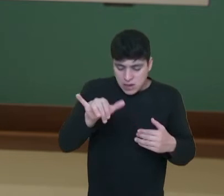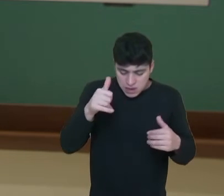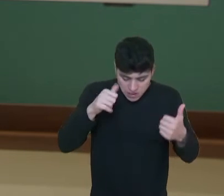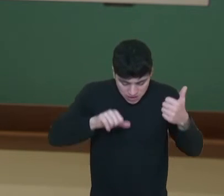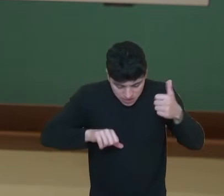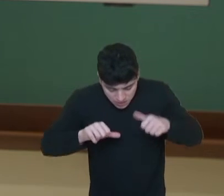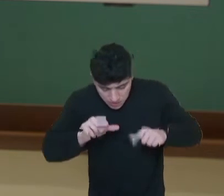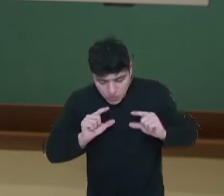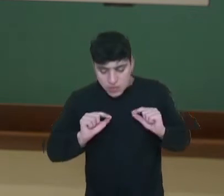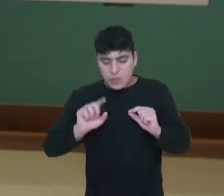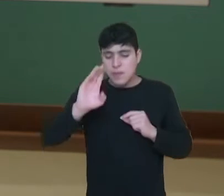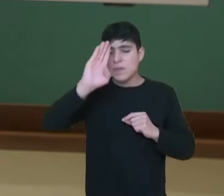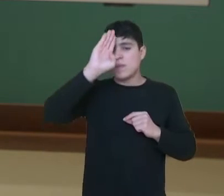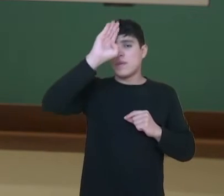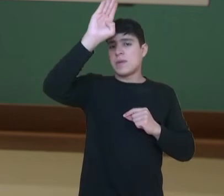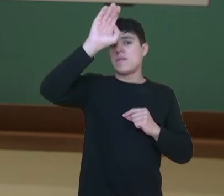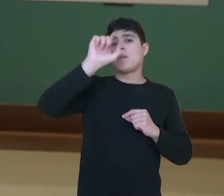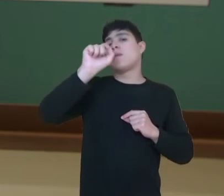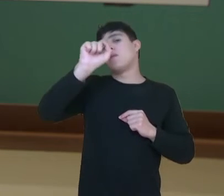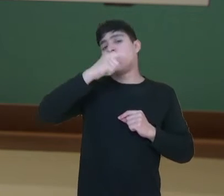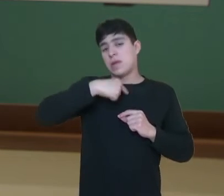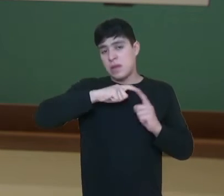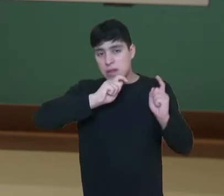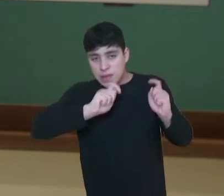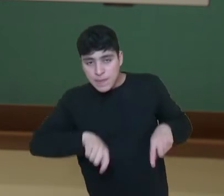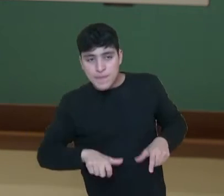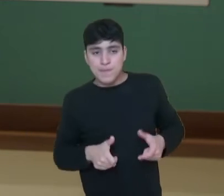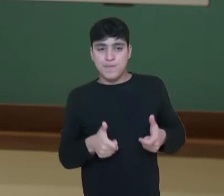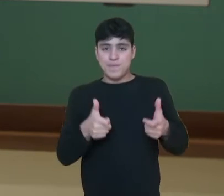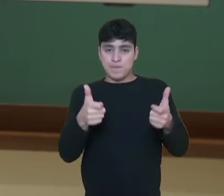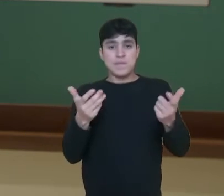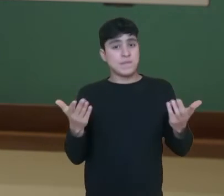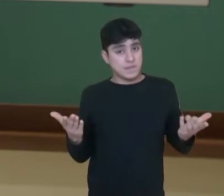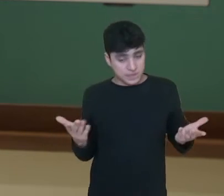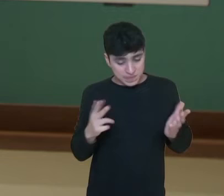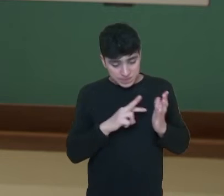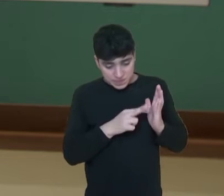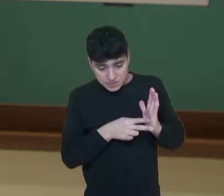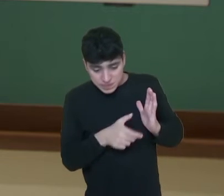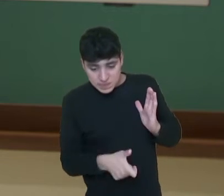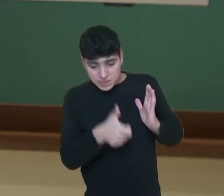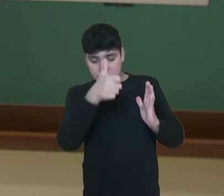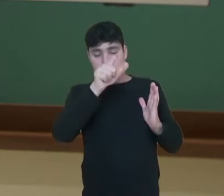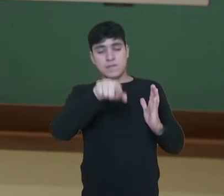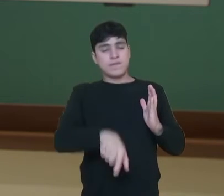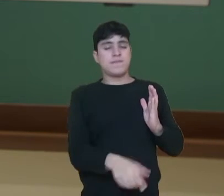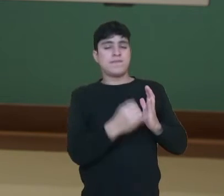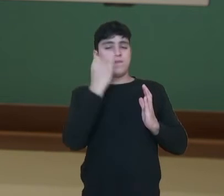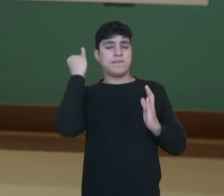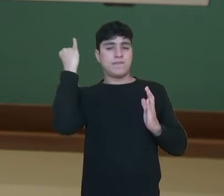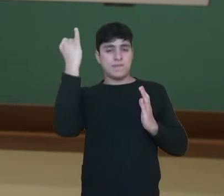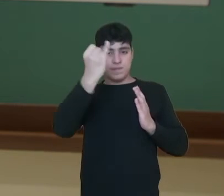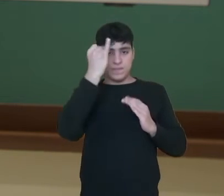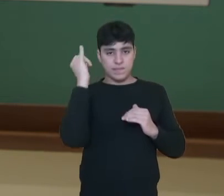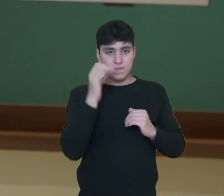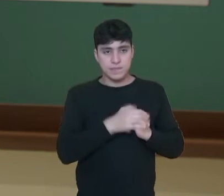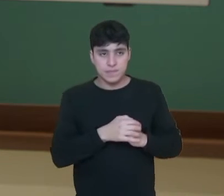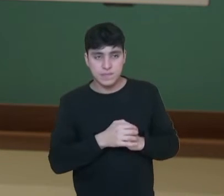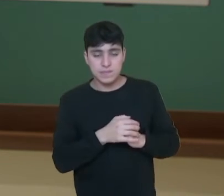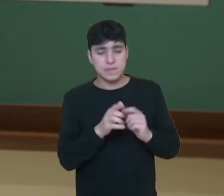o foco principal é ver o que a gente pode melhorar, certo? Então, pontos de melhoria é essencial. E as